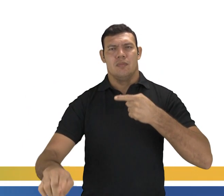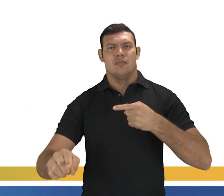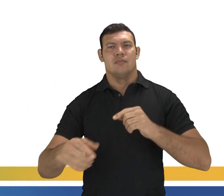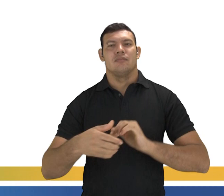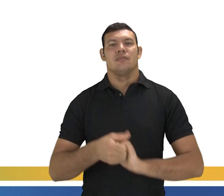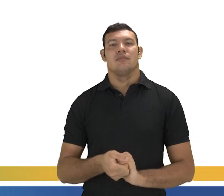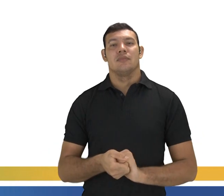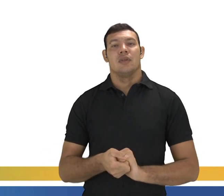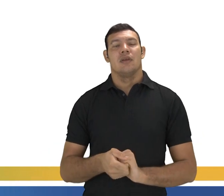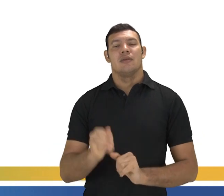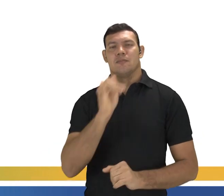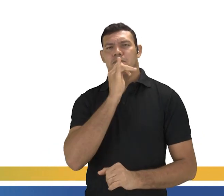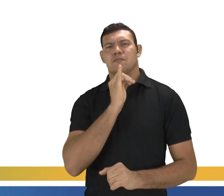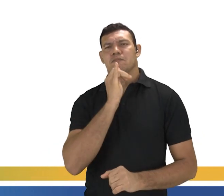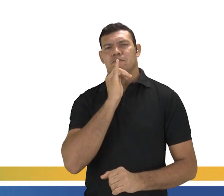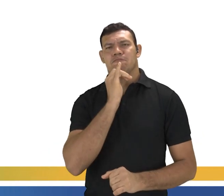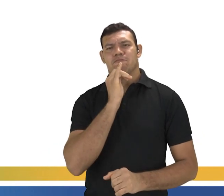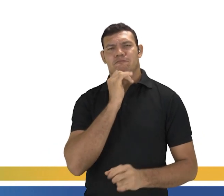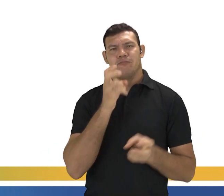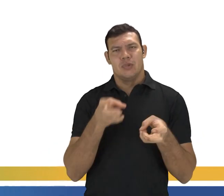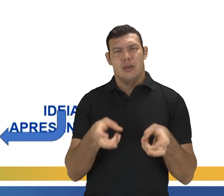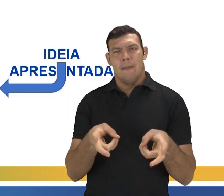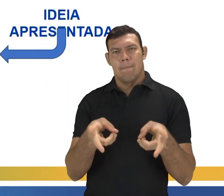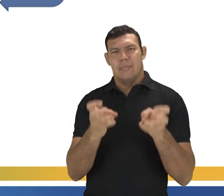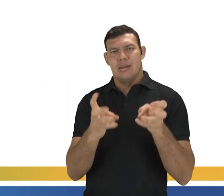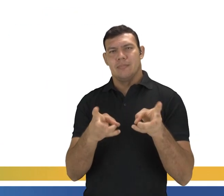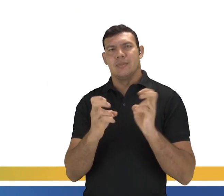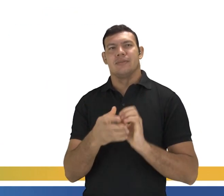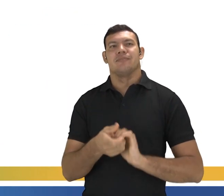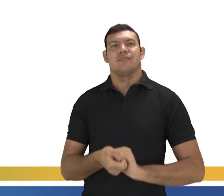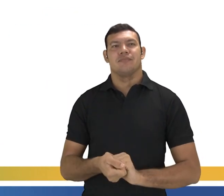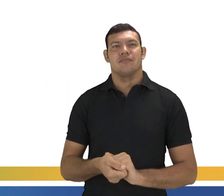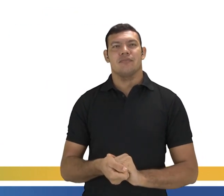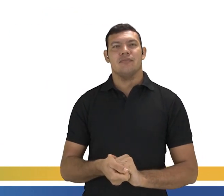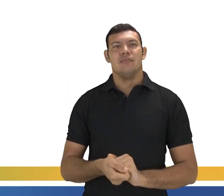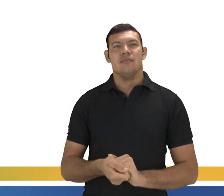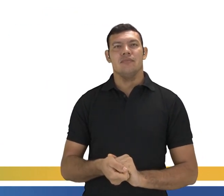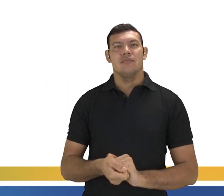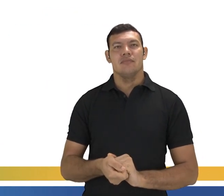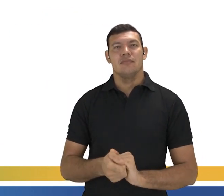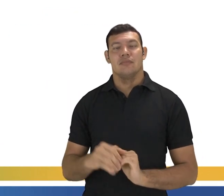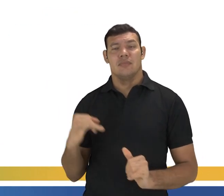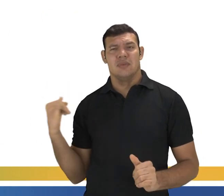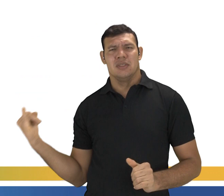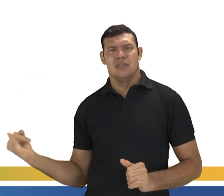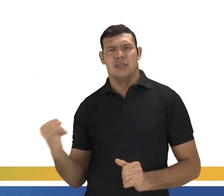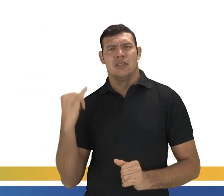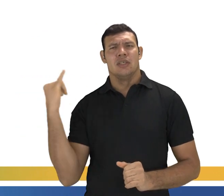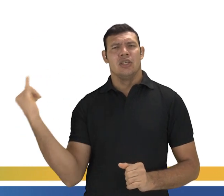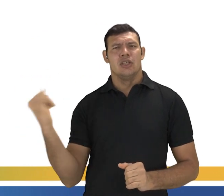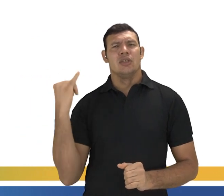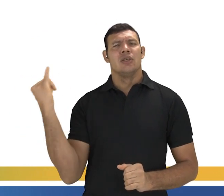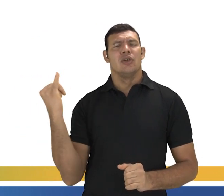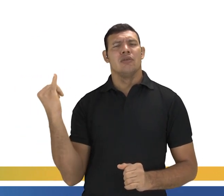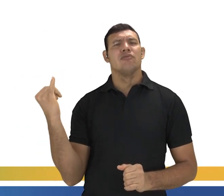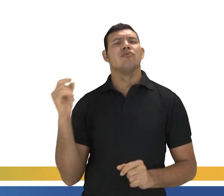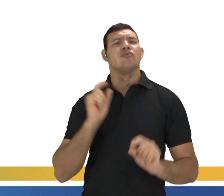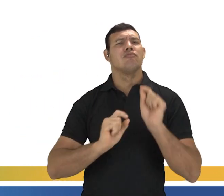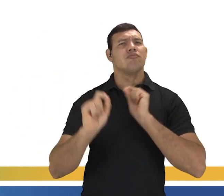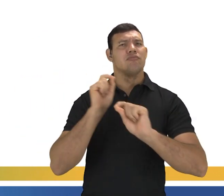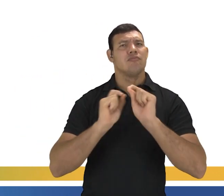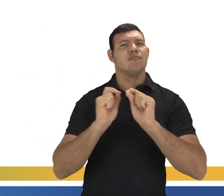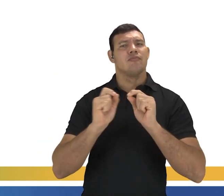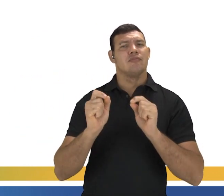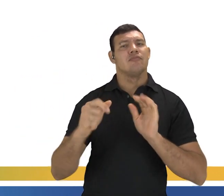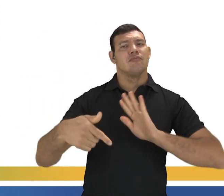um exemplo para que você possa seguir na sua redação. Leia comigo. Outro sim, é importante destacar o